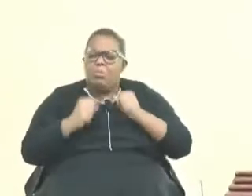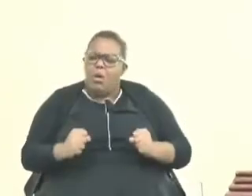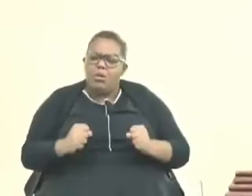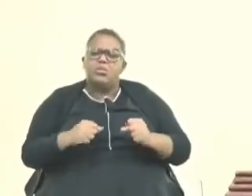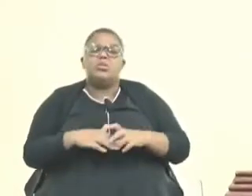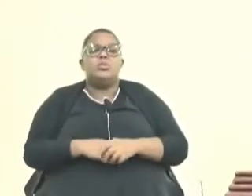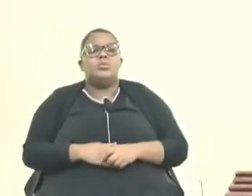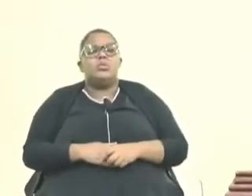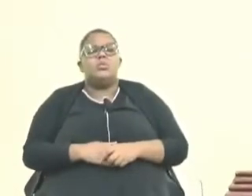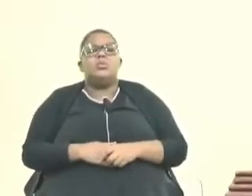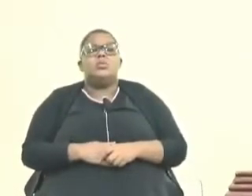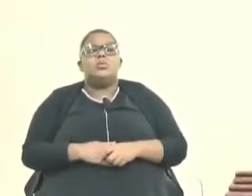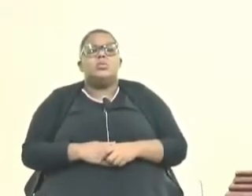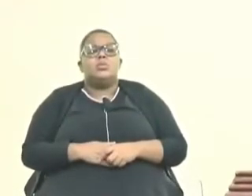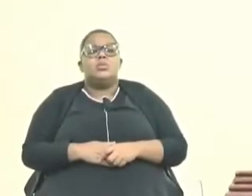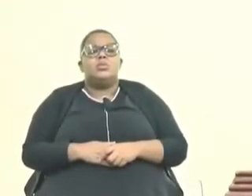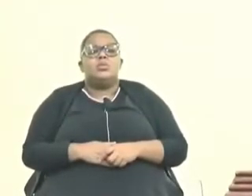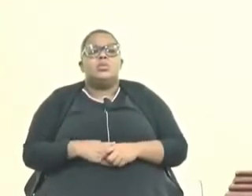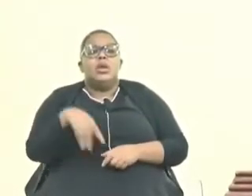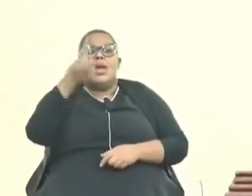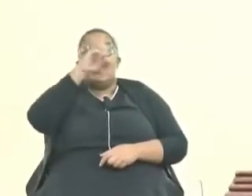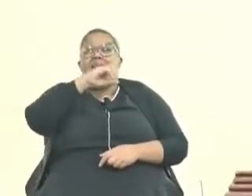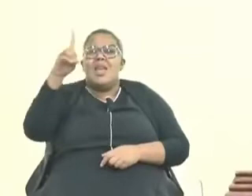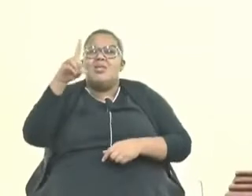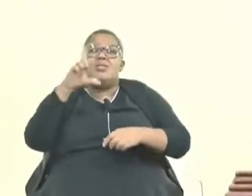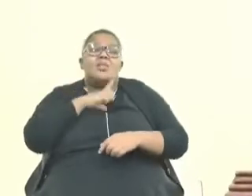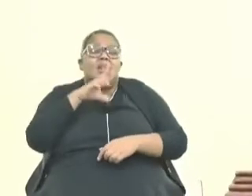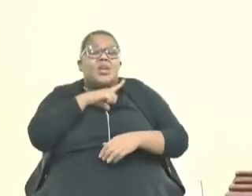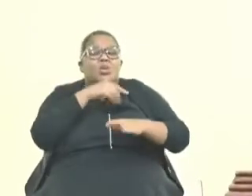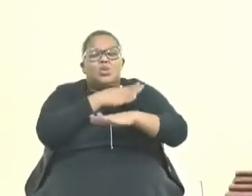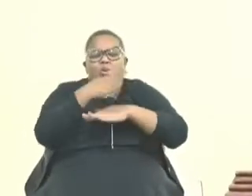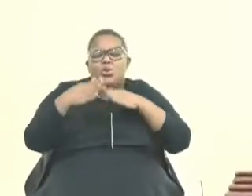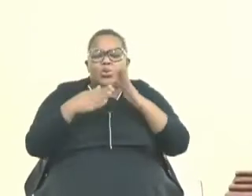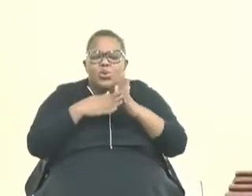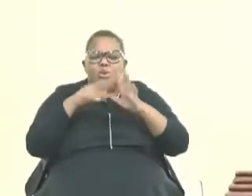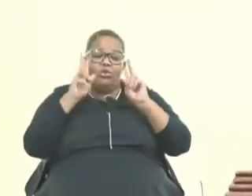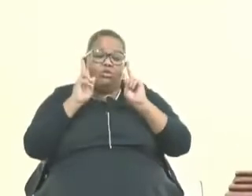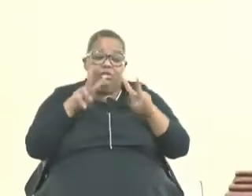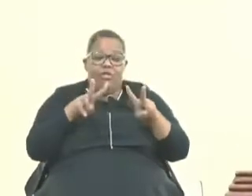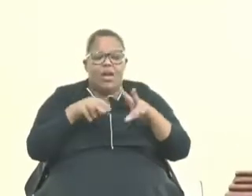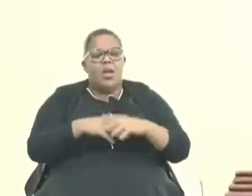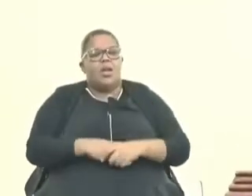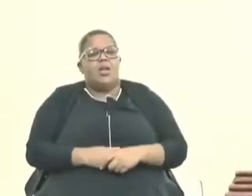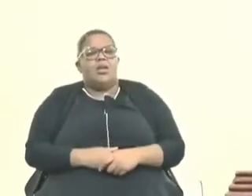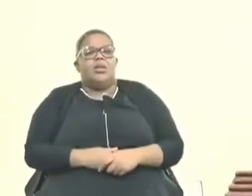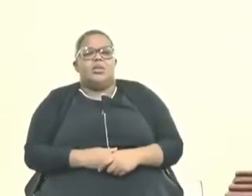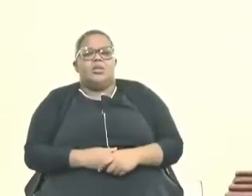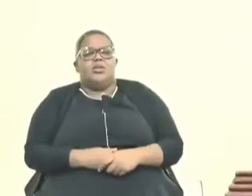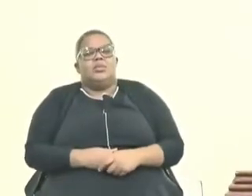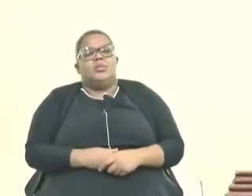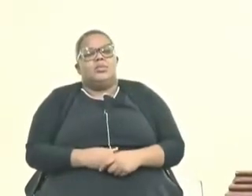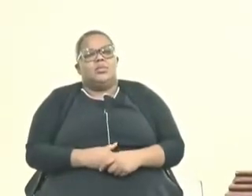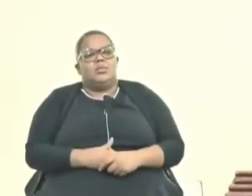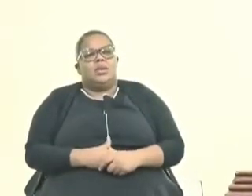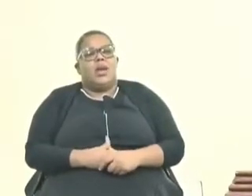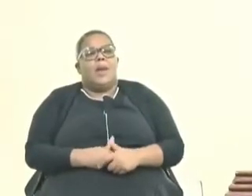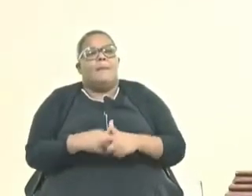ninguém Deus é Deus e tem tudo sobre o seu controle o que a palavra de Deus